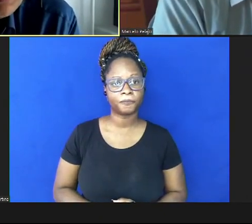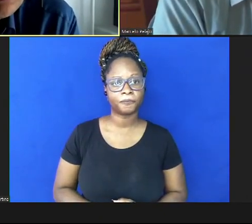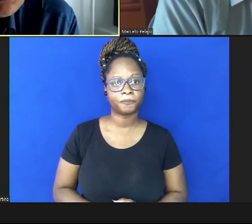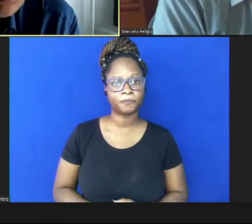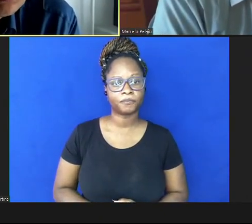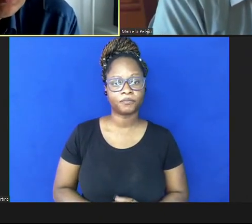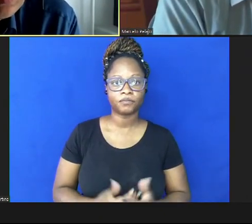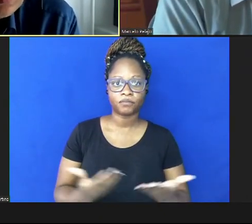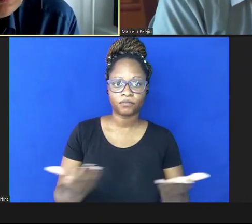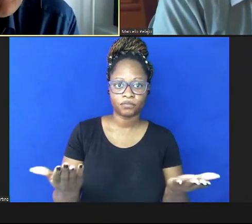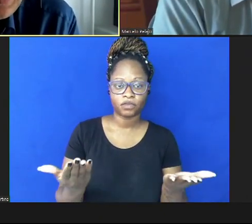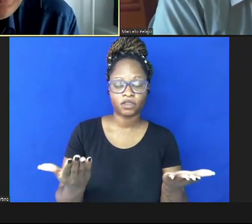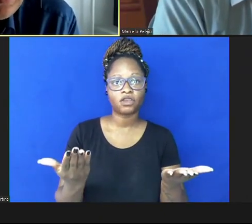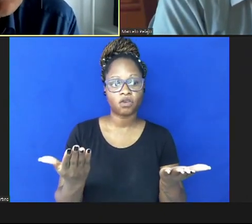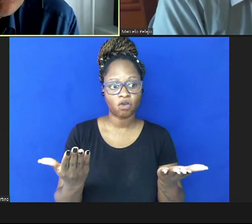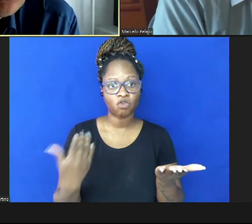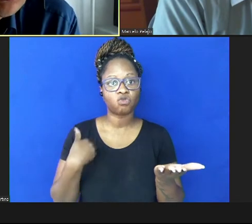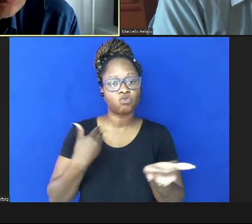Quando Virchow